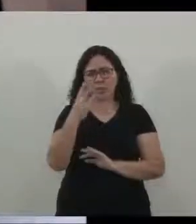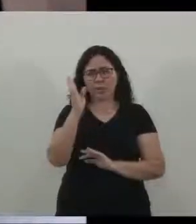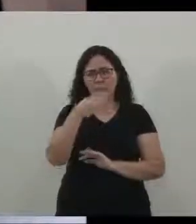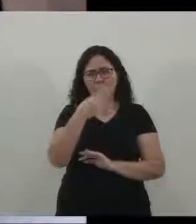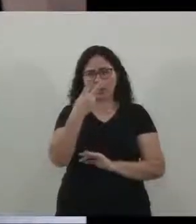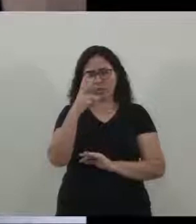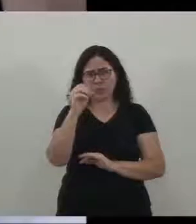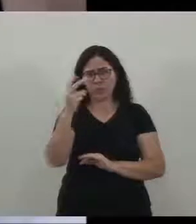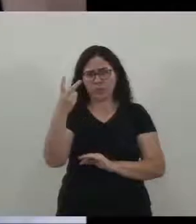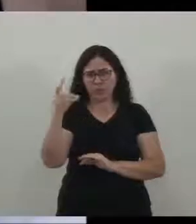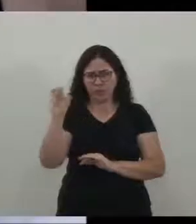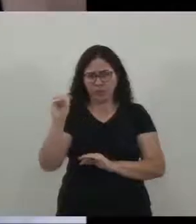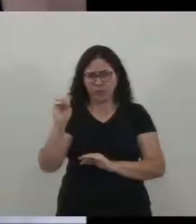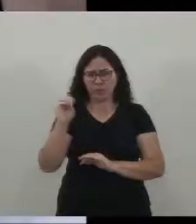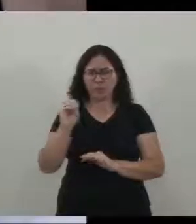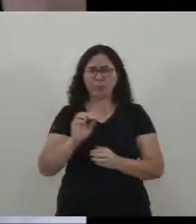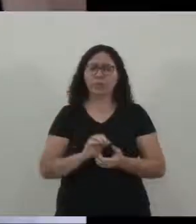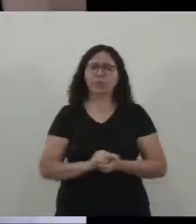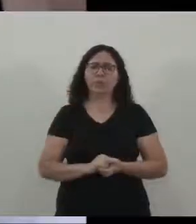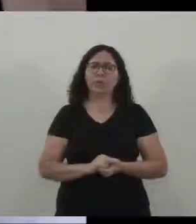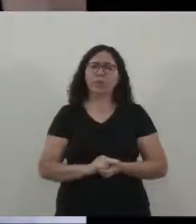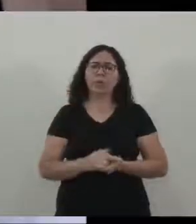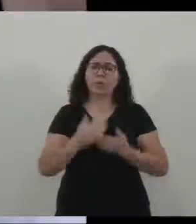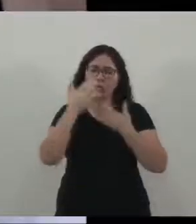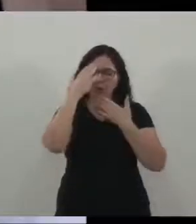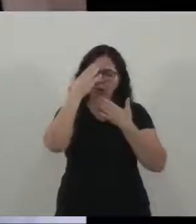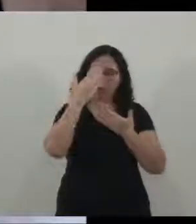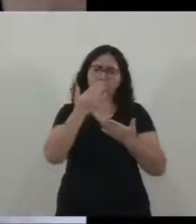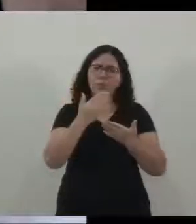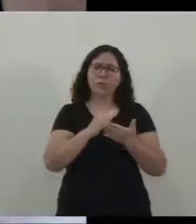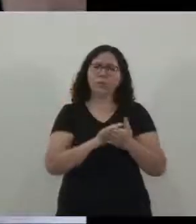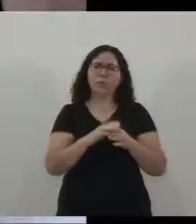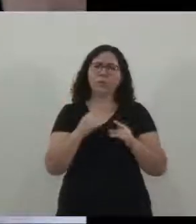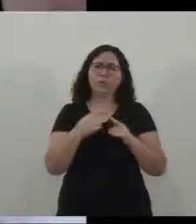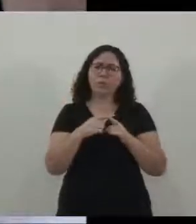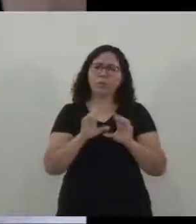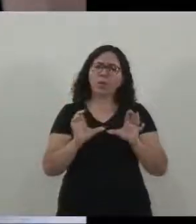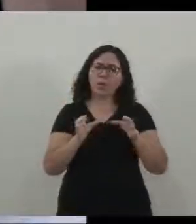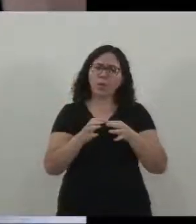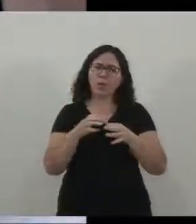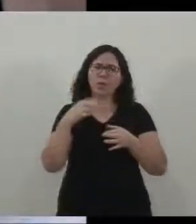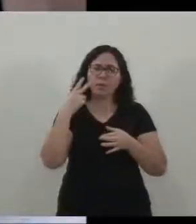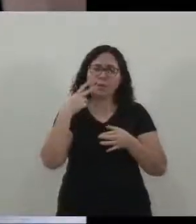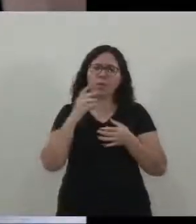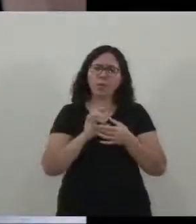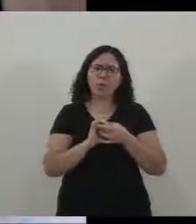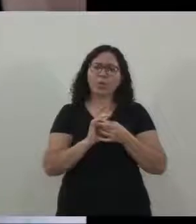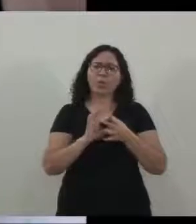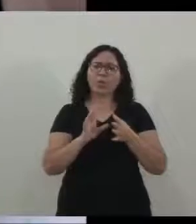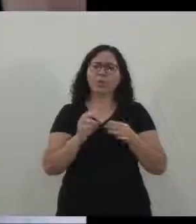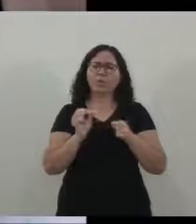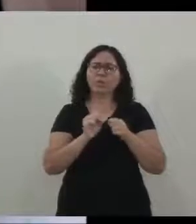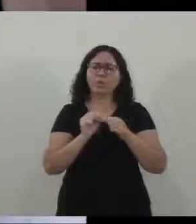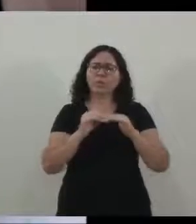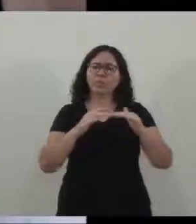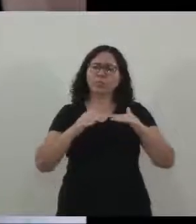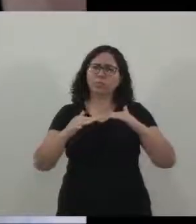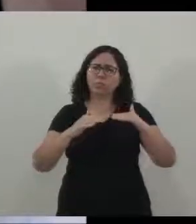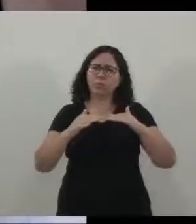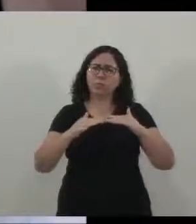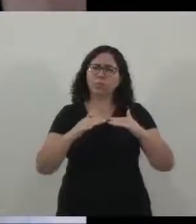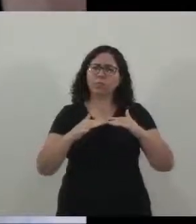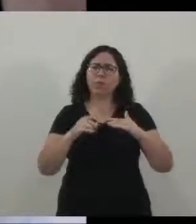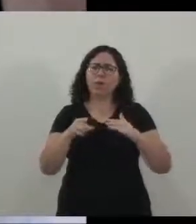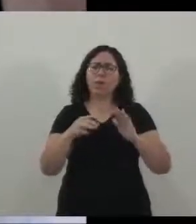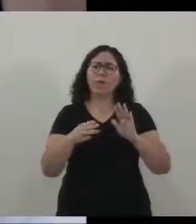2020 e agradecer, na verdade, a Câmara, de uma forma geral, por permitir a tramitação de uma matéria